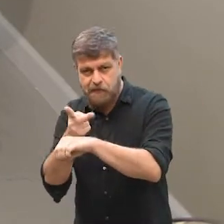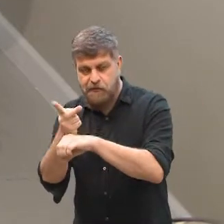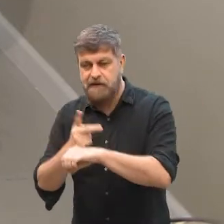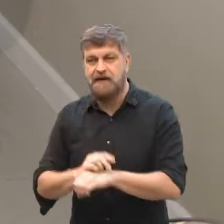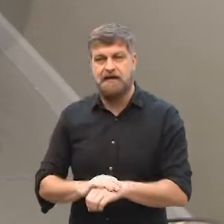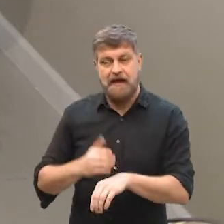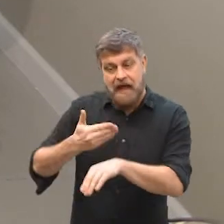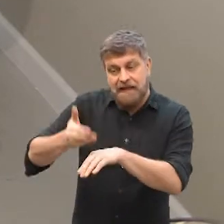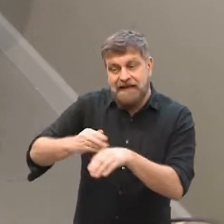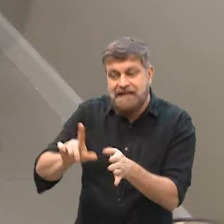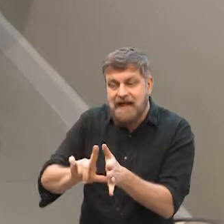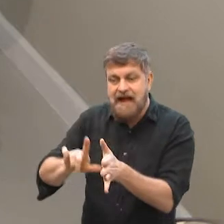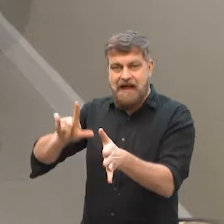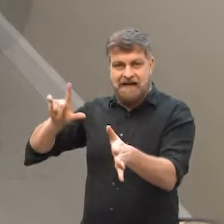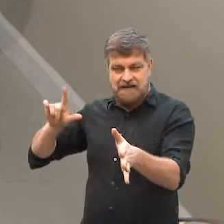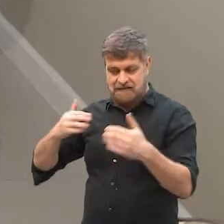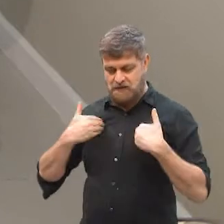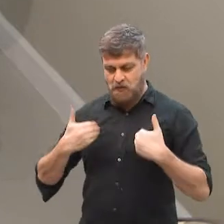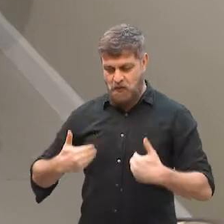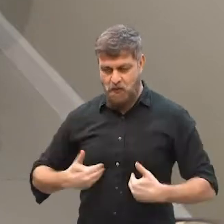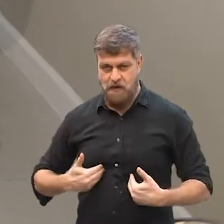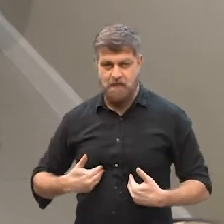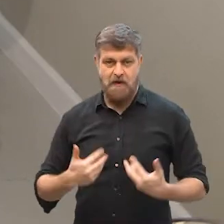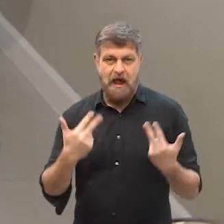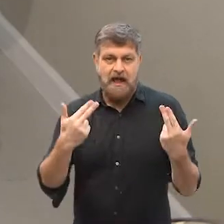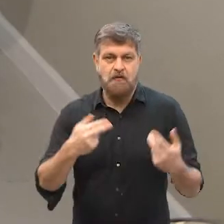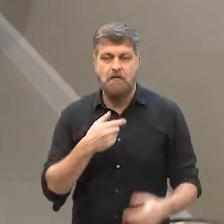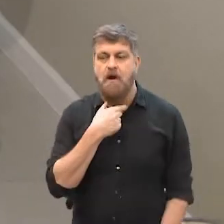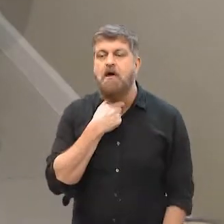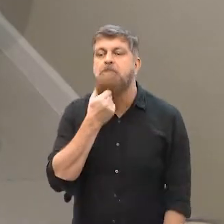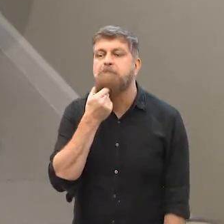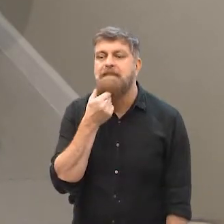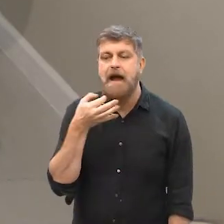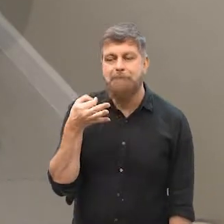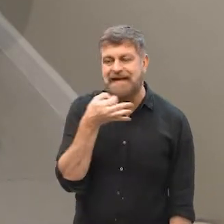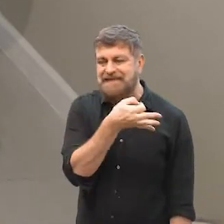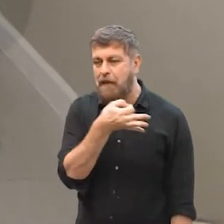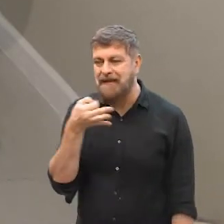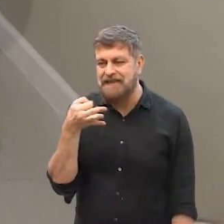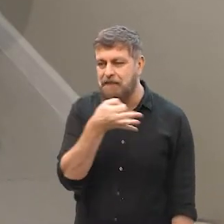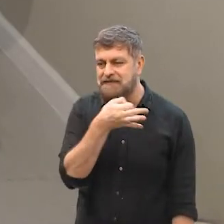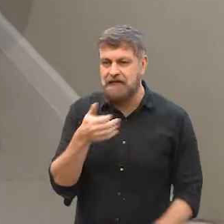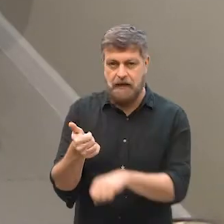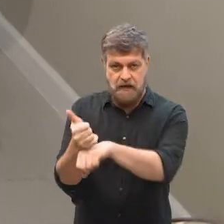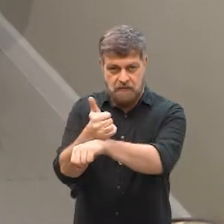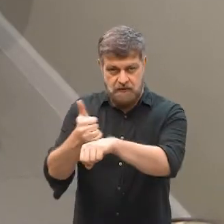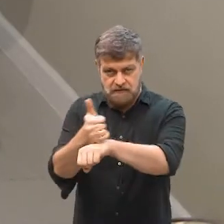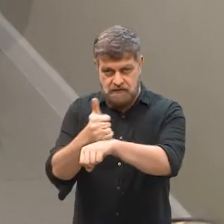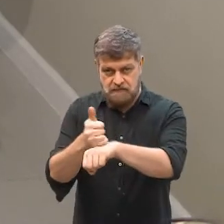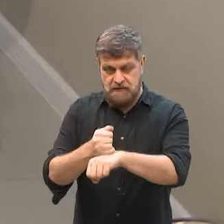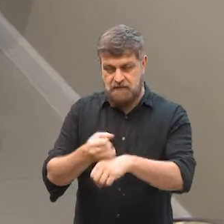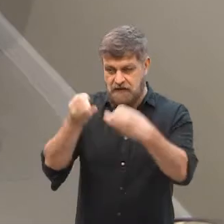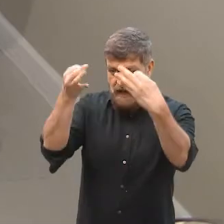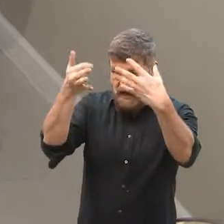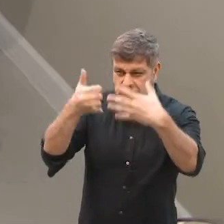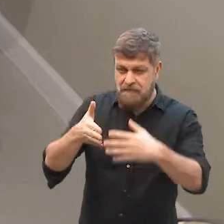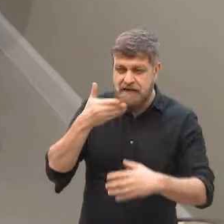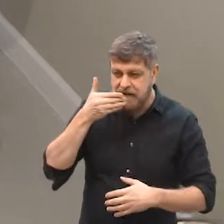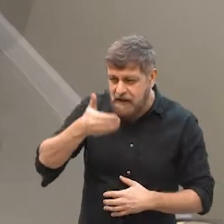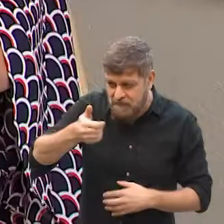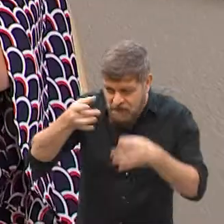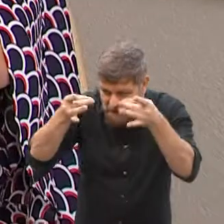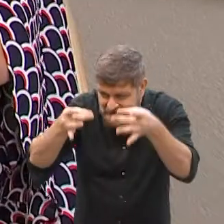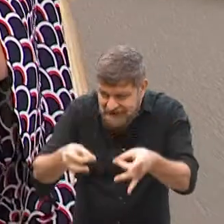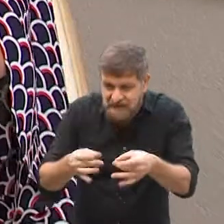o aquecimento, né? E a mesma coisa, quando você vai falar, não só profissionalmente. Eu gostaria que você falasse um pouco mais sobre isso, por